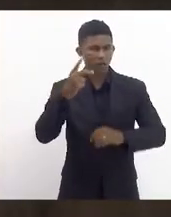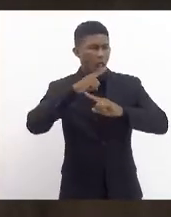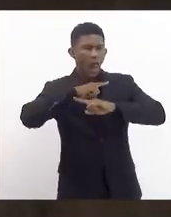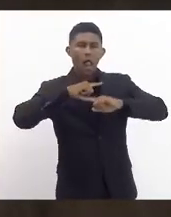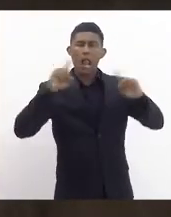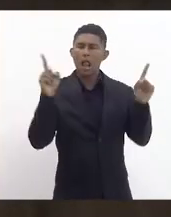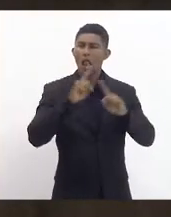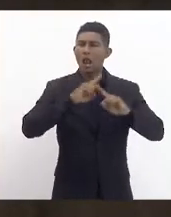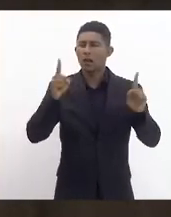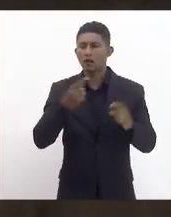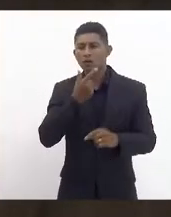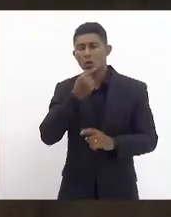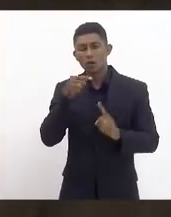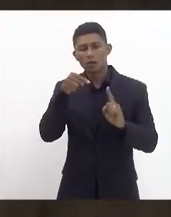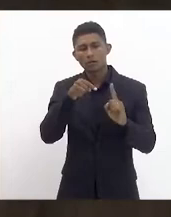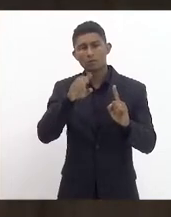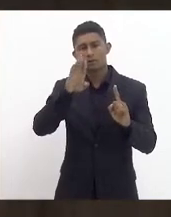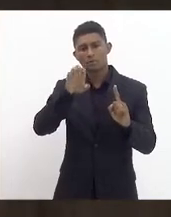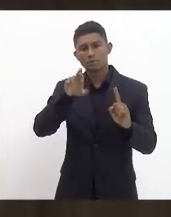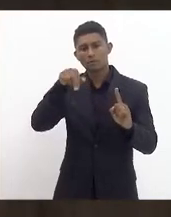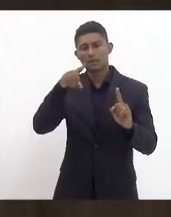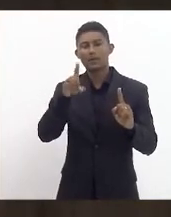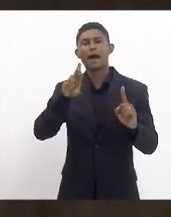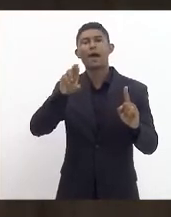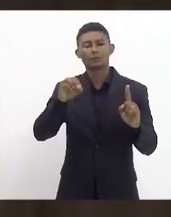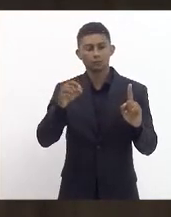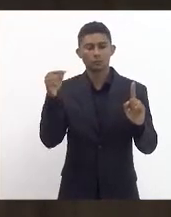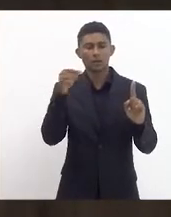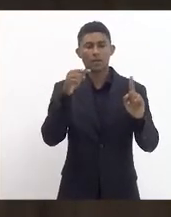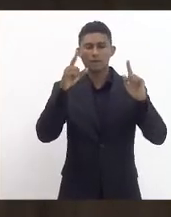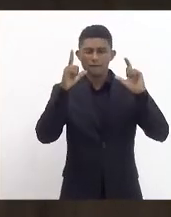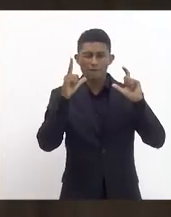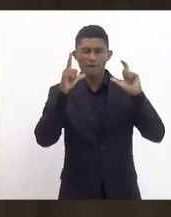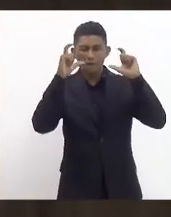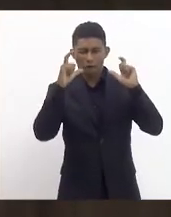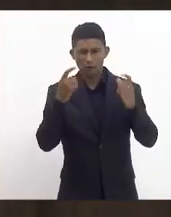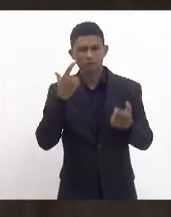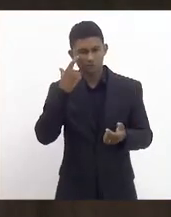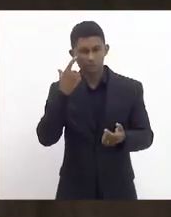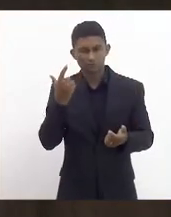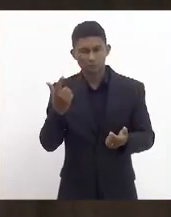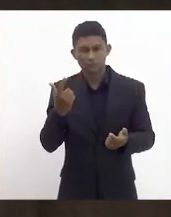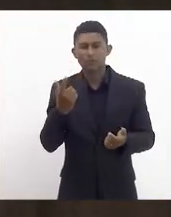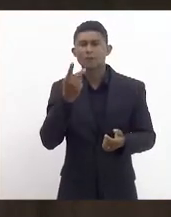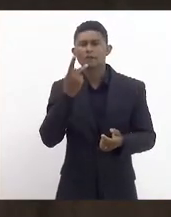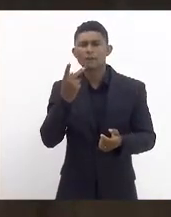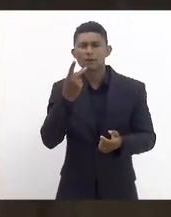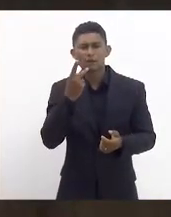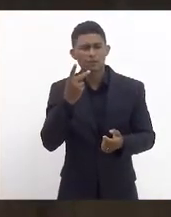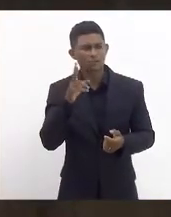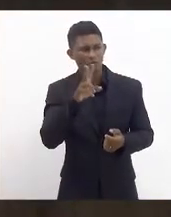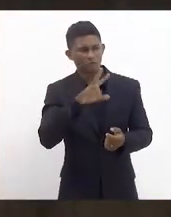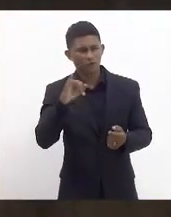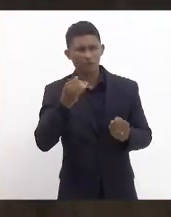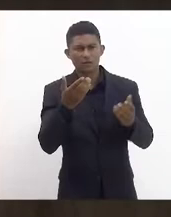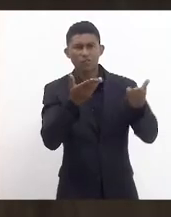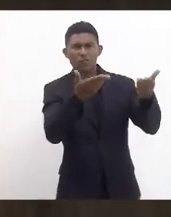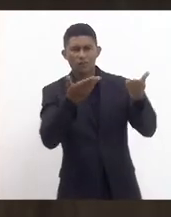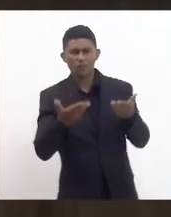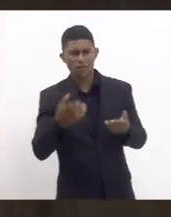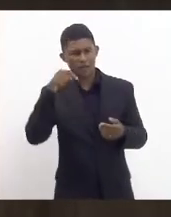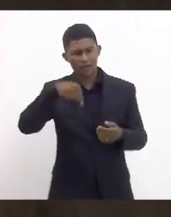Bernardo Santoro por conta de uma foto que ele apareceu. Inclusive dizendo que iriam convocá-lo para